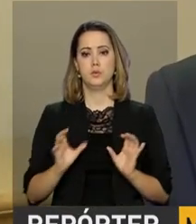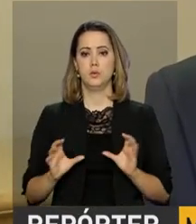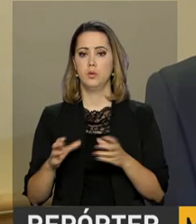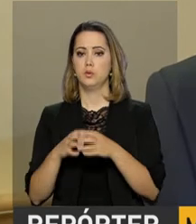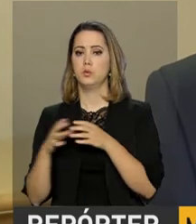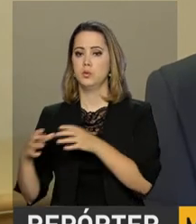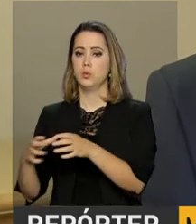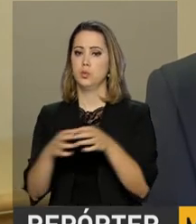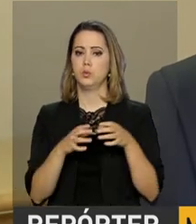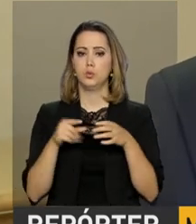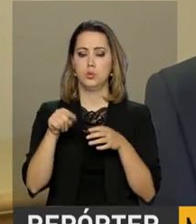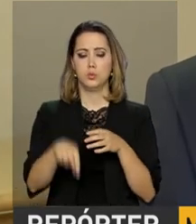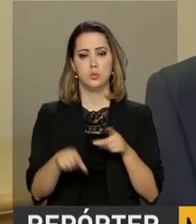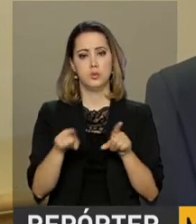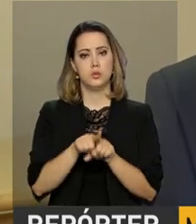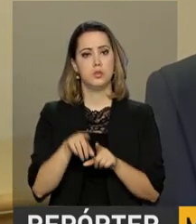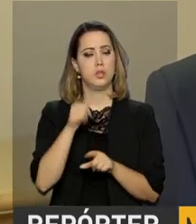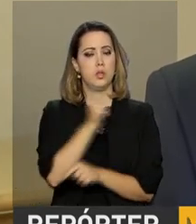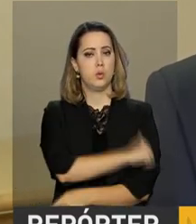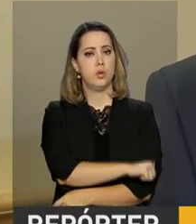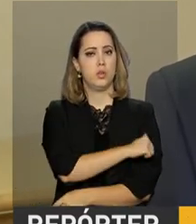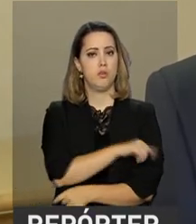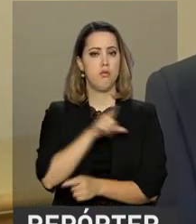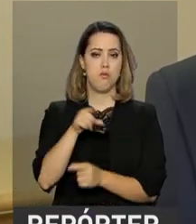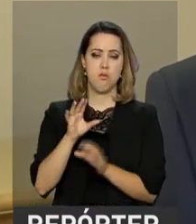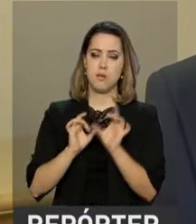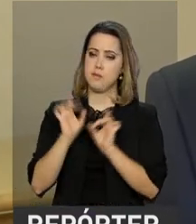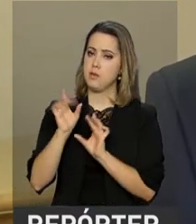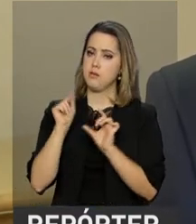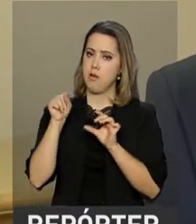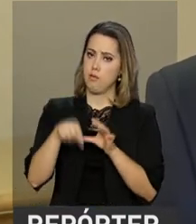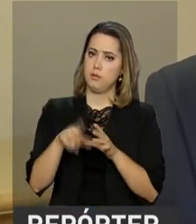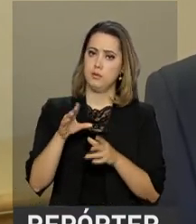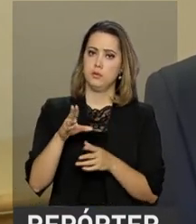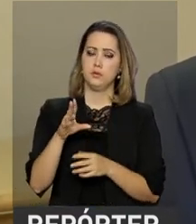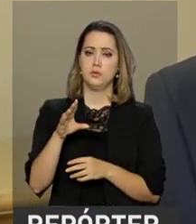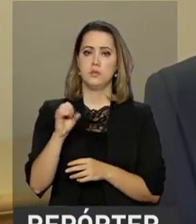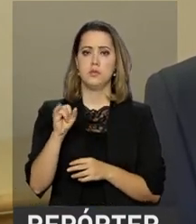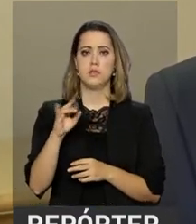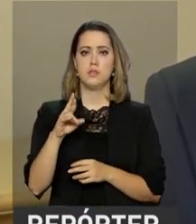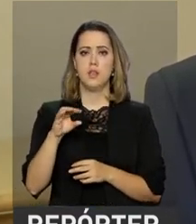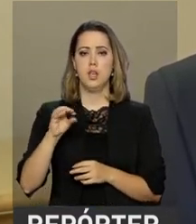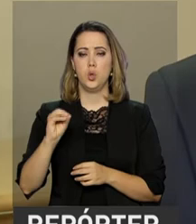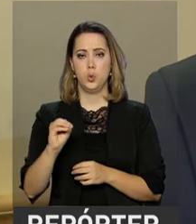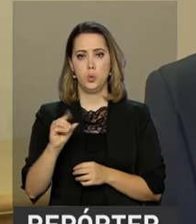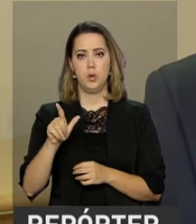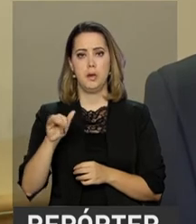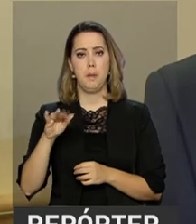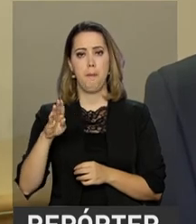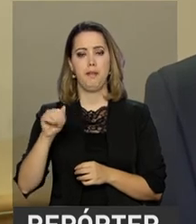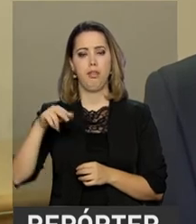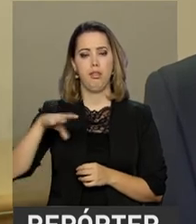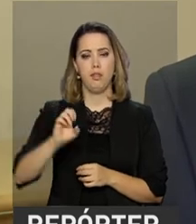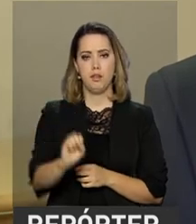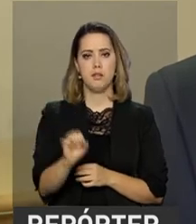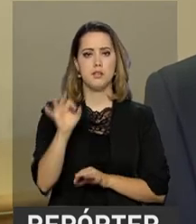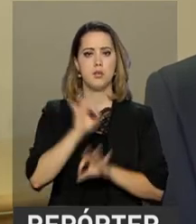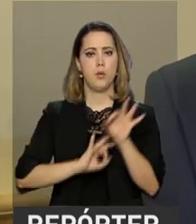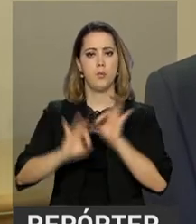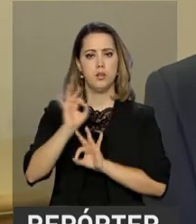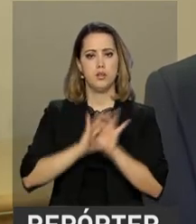credenciadas como que no caso do rio de janeiro em especial os próximo ano está nos apoiando um planejamento